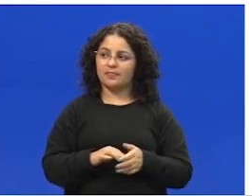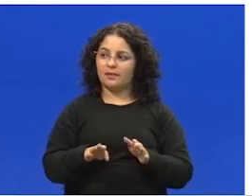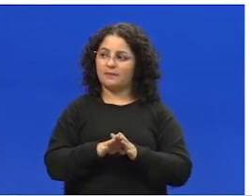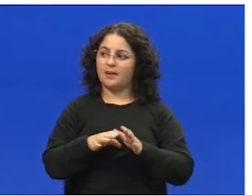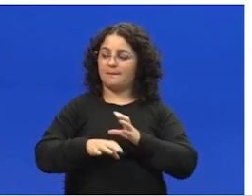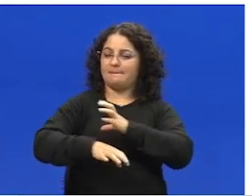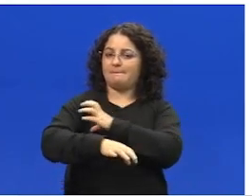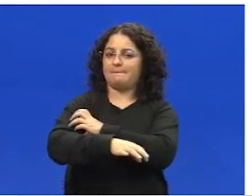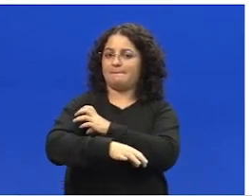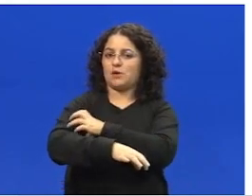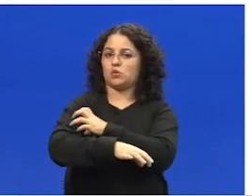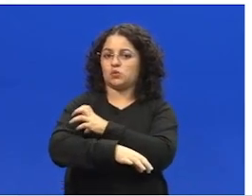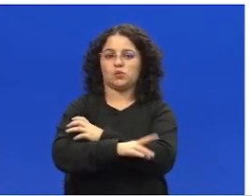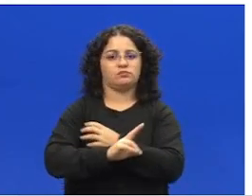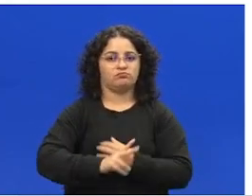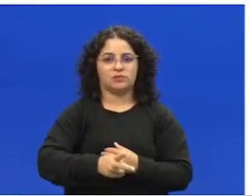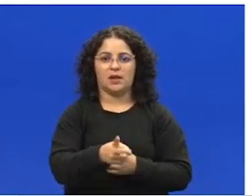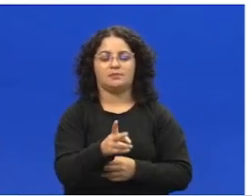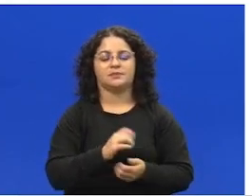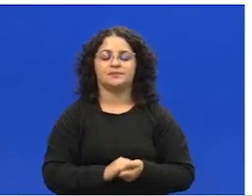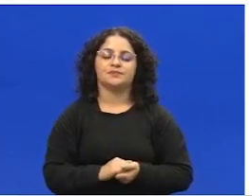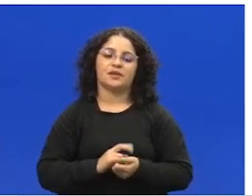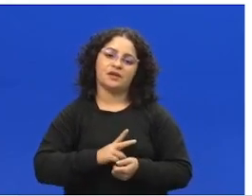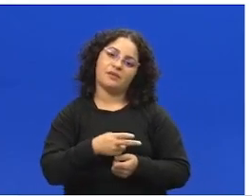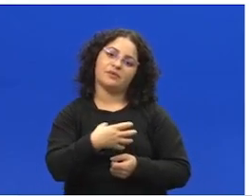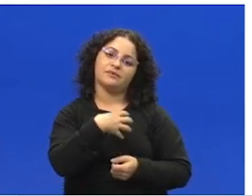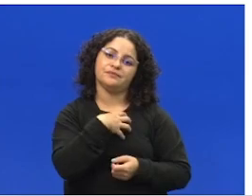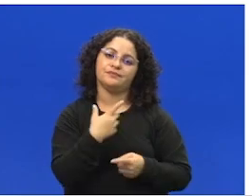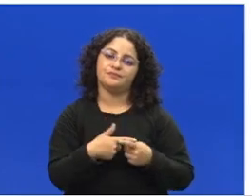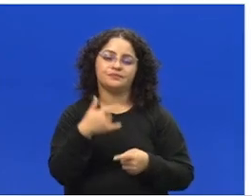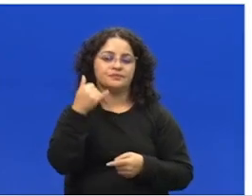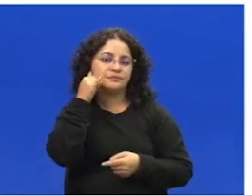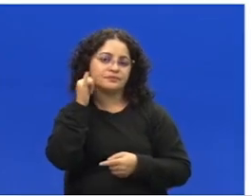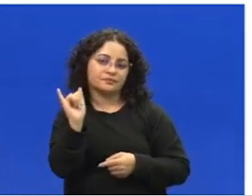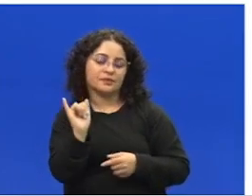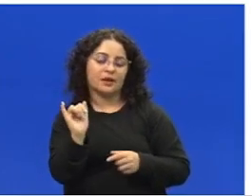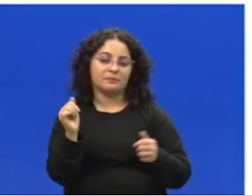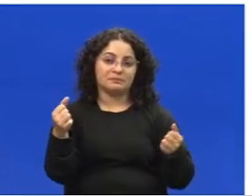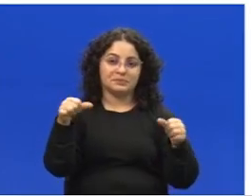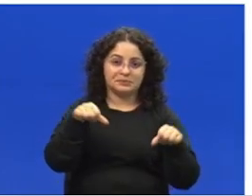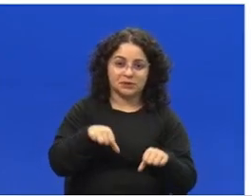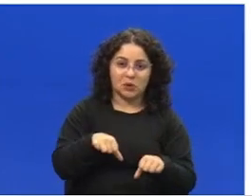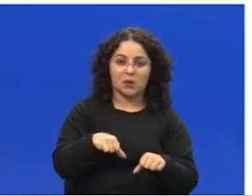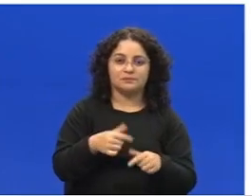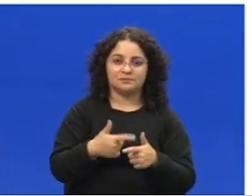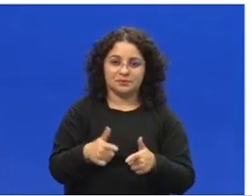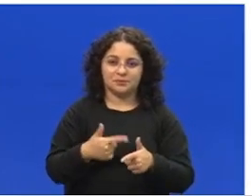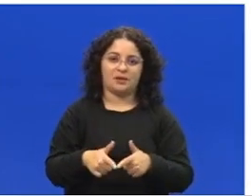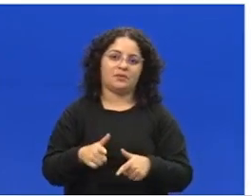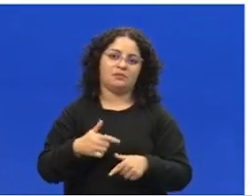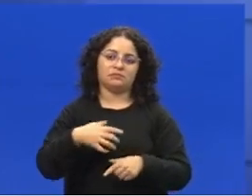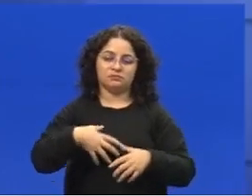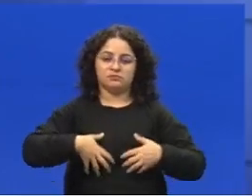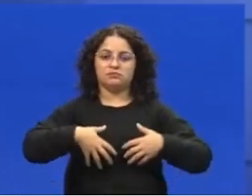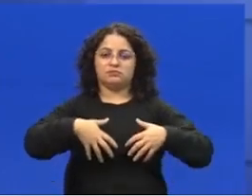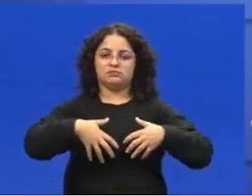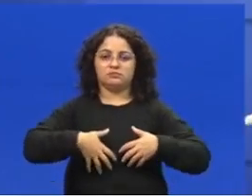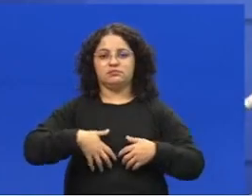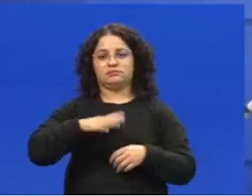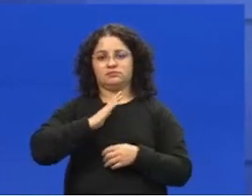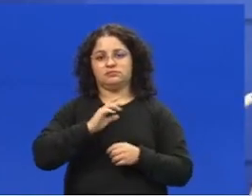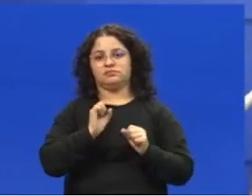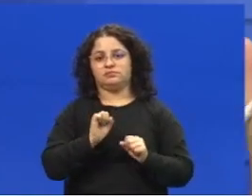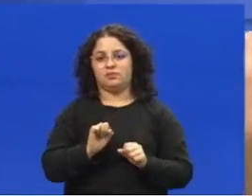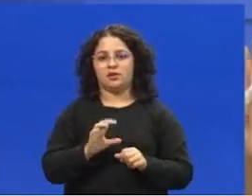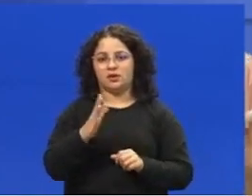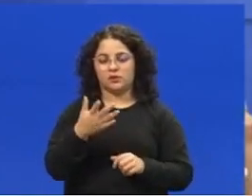muscular. Sempre desta forma para prevenir as complicações respiratórias e vasculares que podem acometer